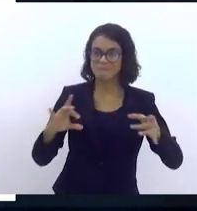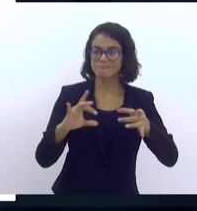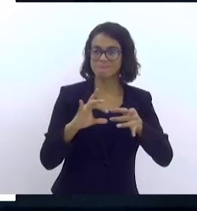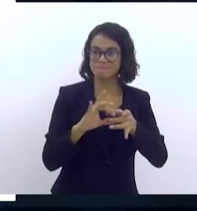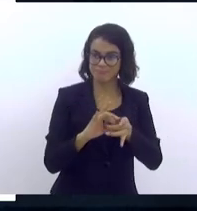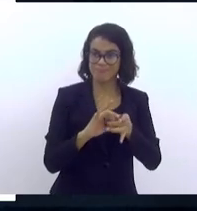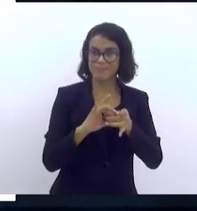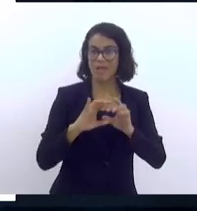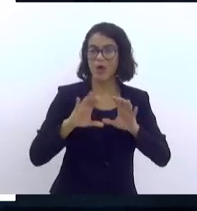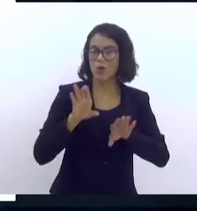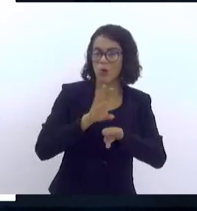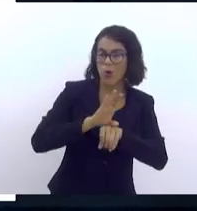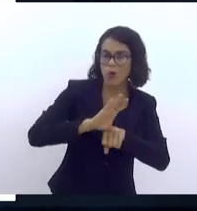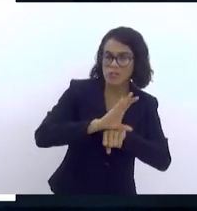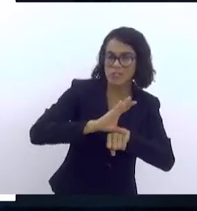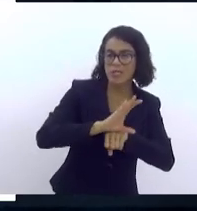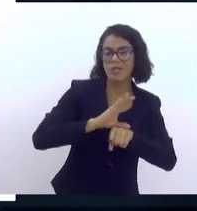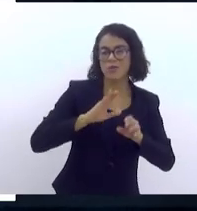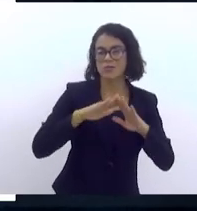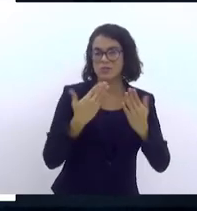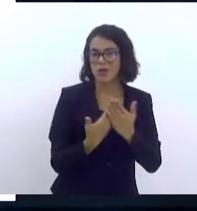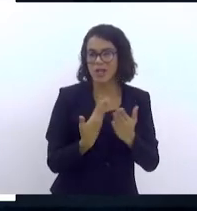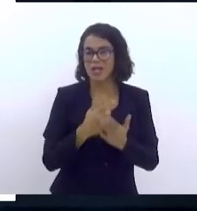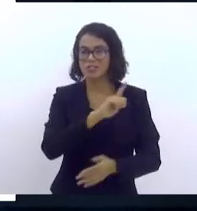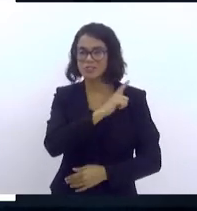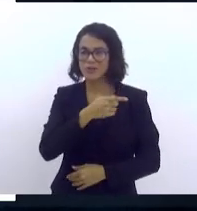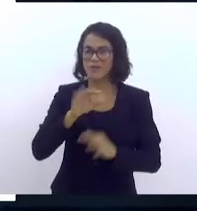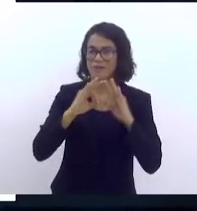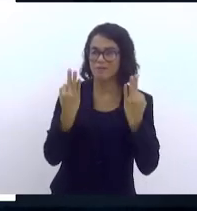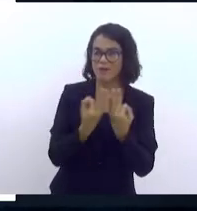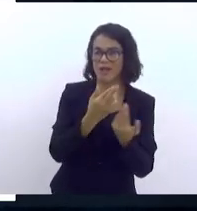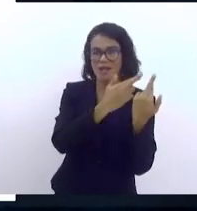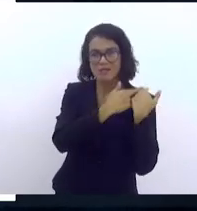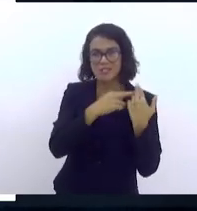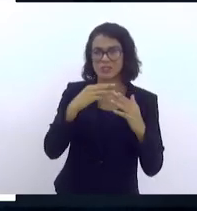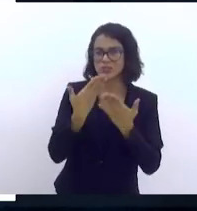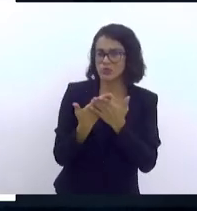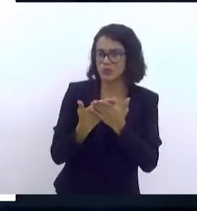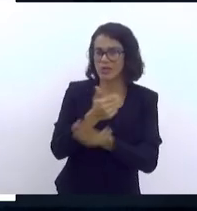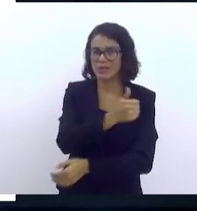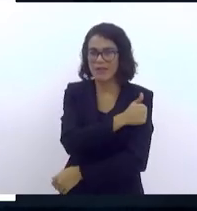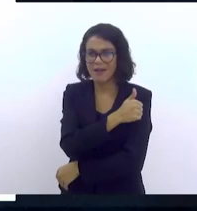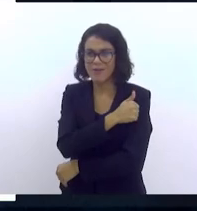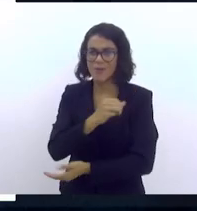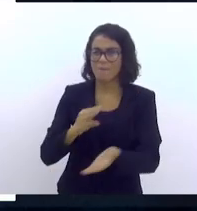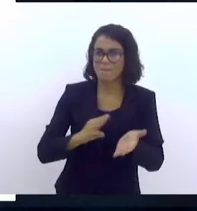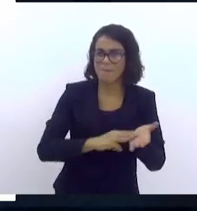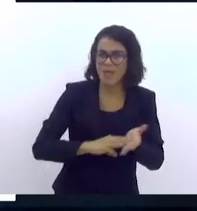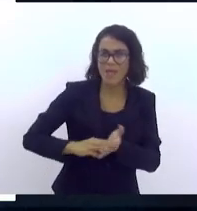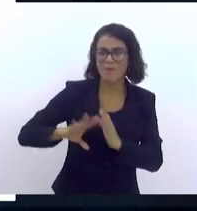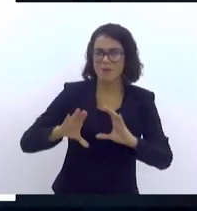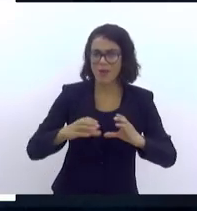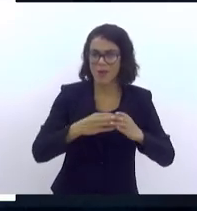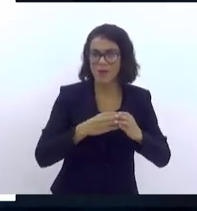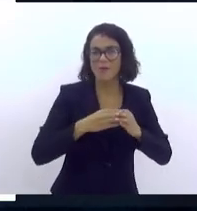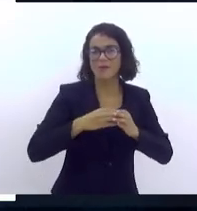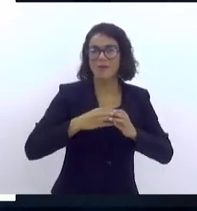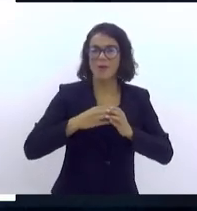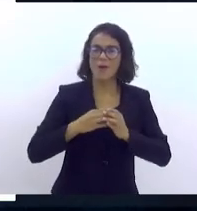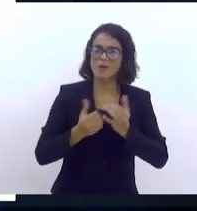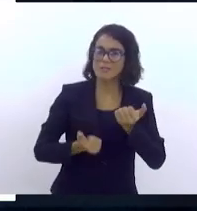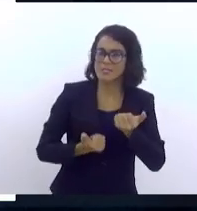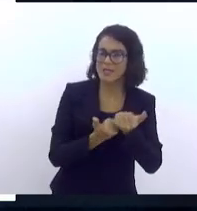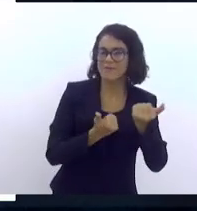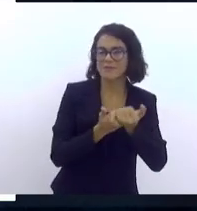conselho escolar gestores famílias responsáveis estudantes membros da comunidade serviços